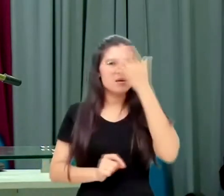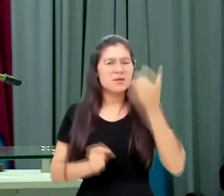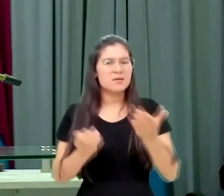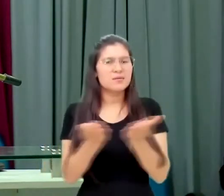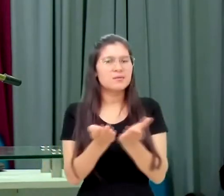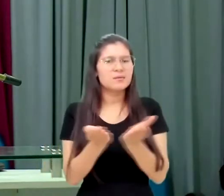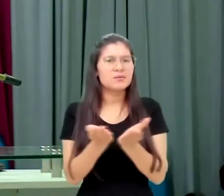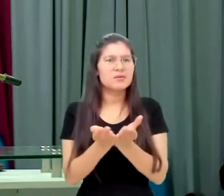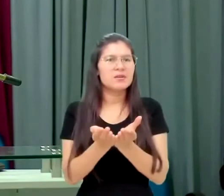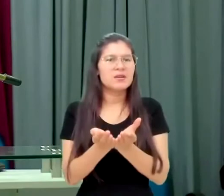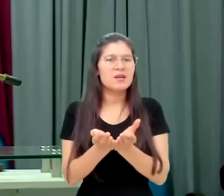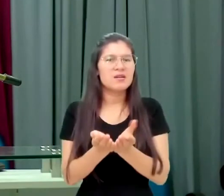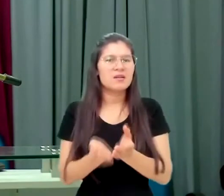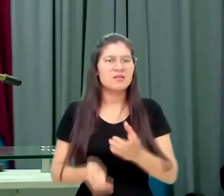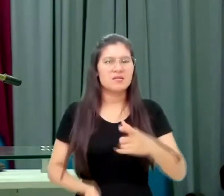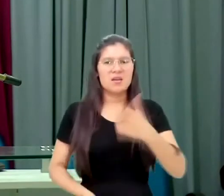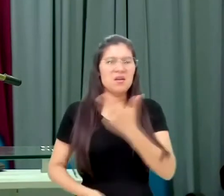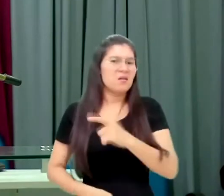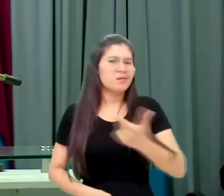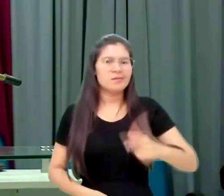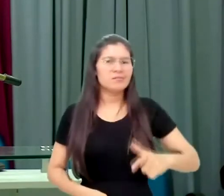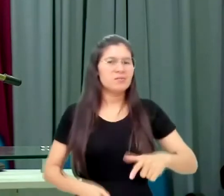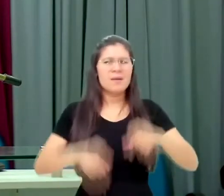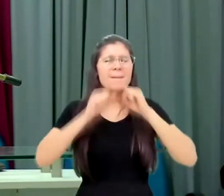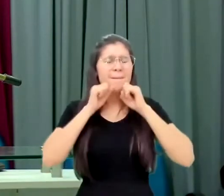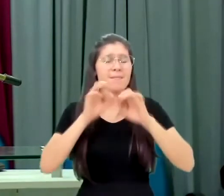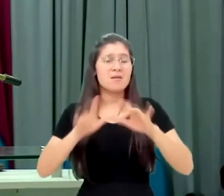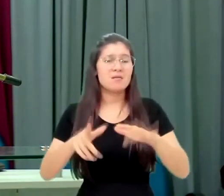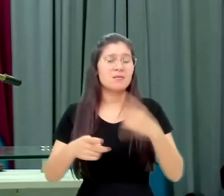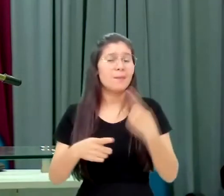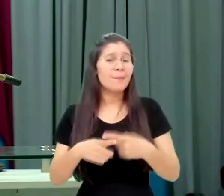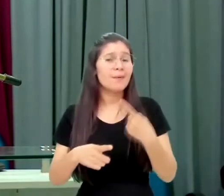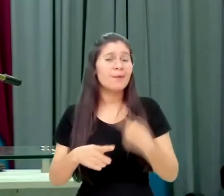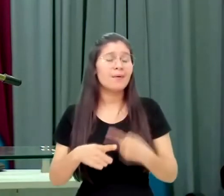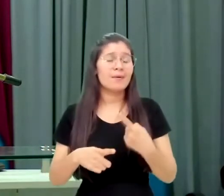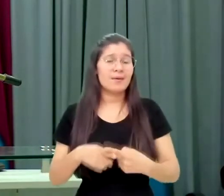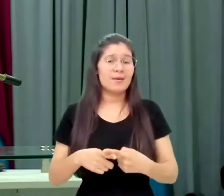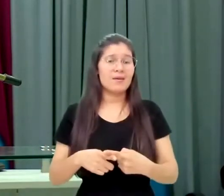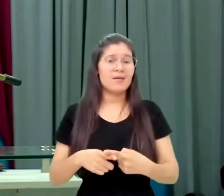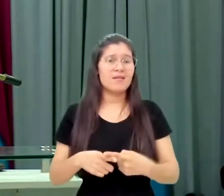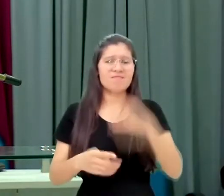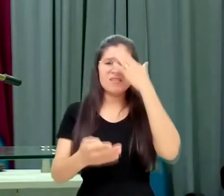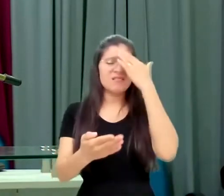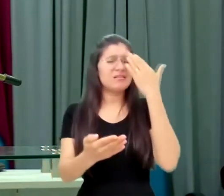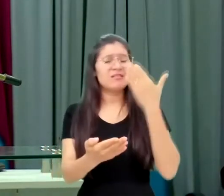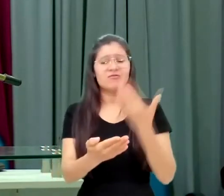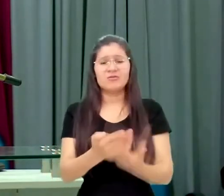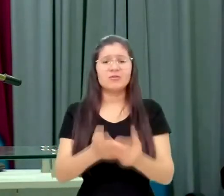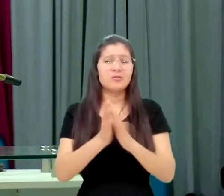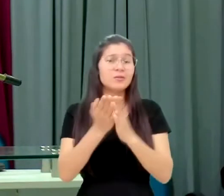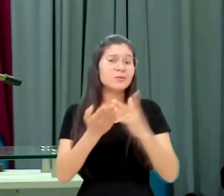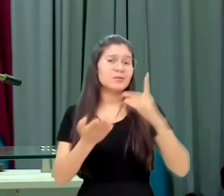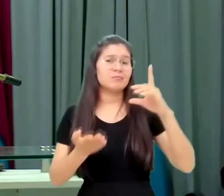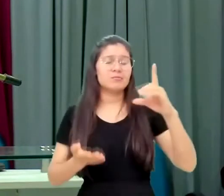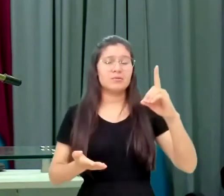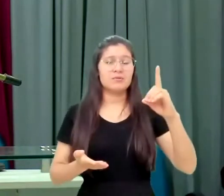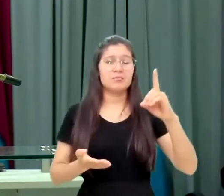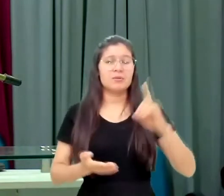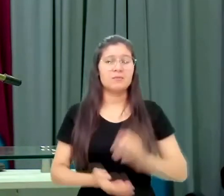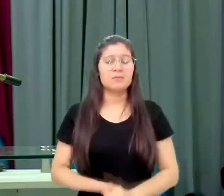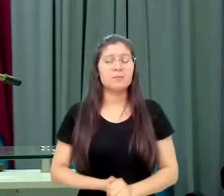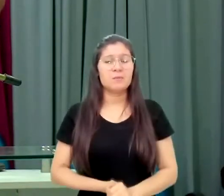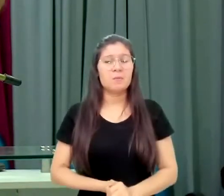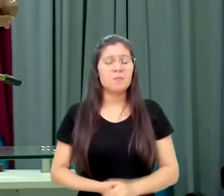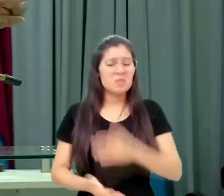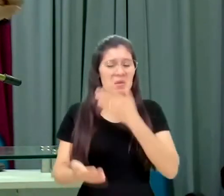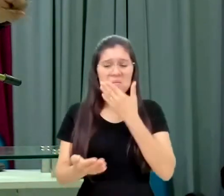Deus. Aleluia. Perdem a bênção. Ana podia ter dito, este velho gordão,